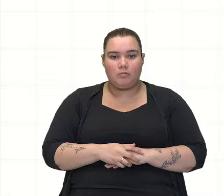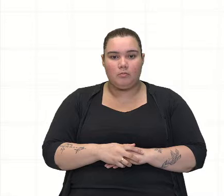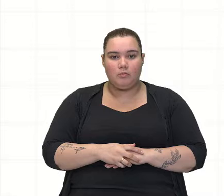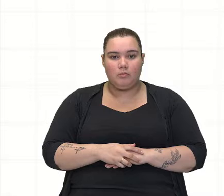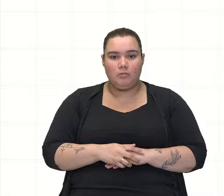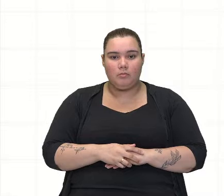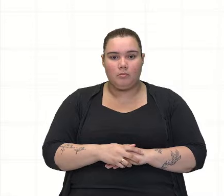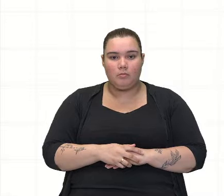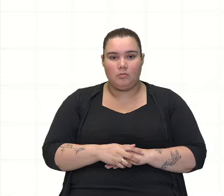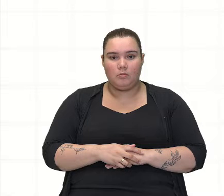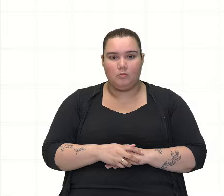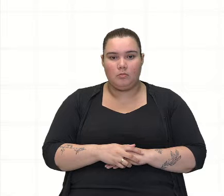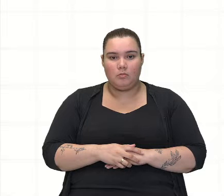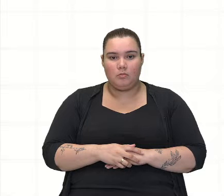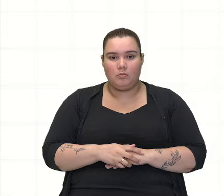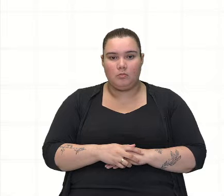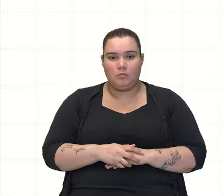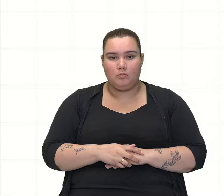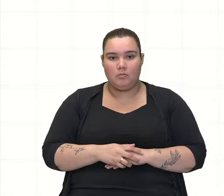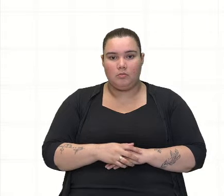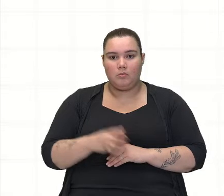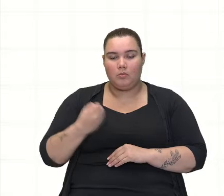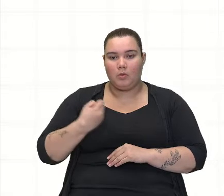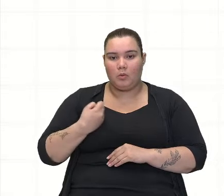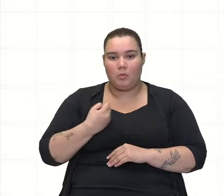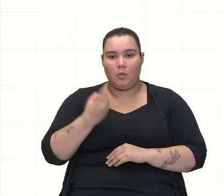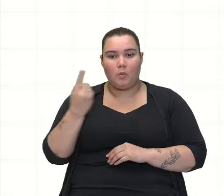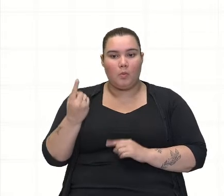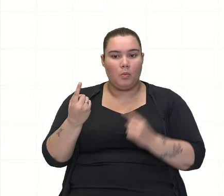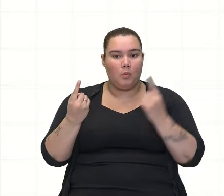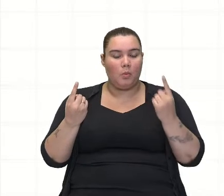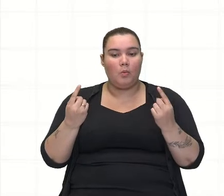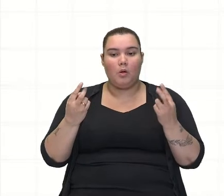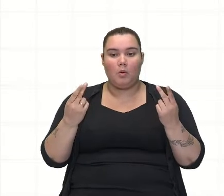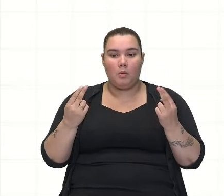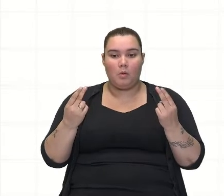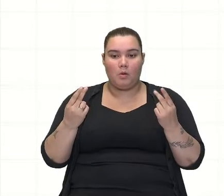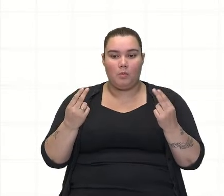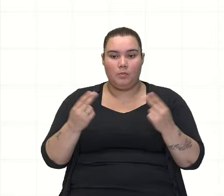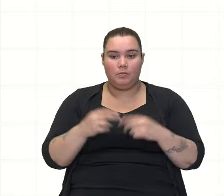Tá? 1 e 1.